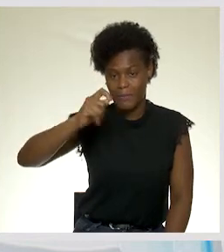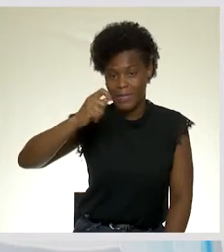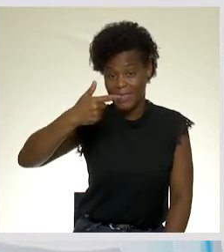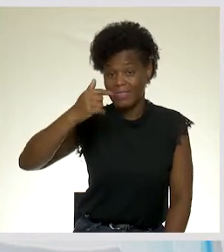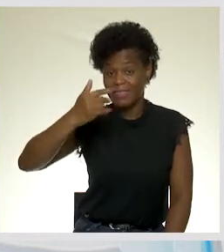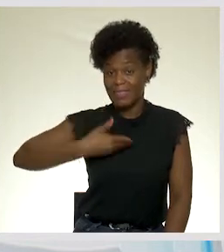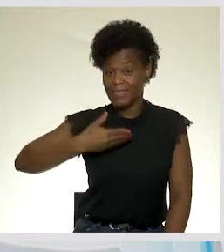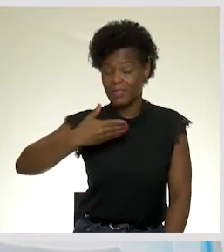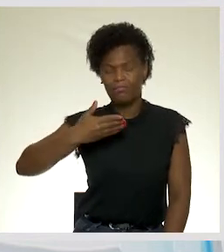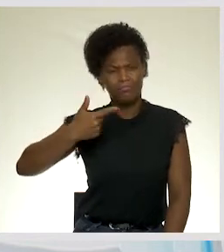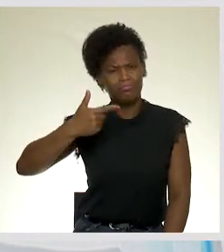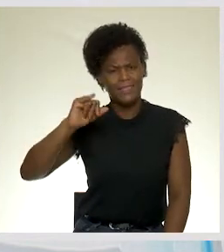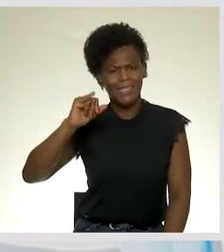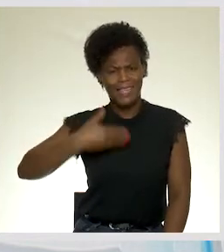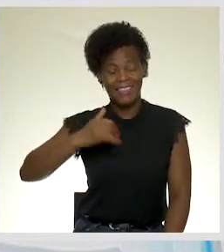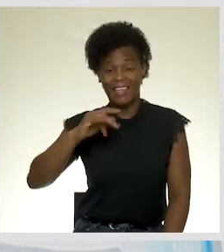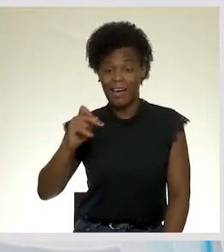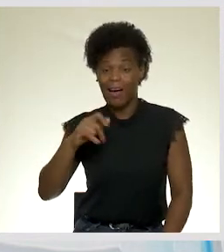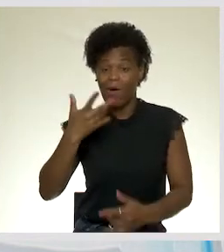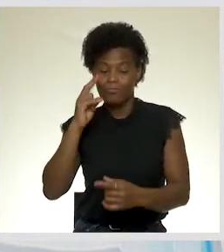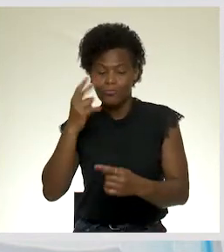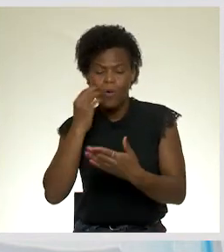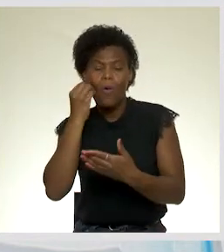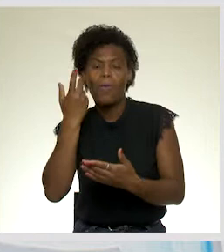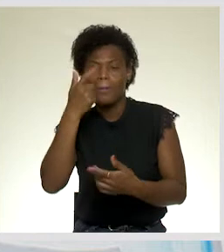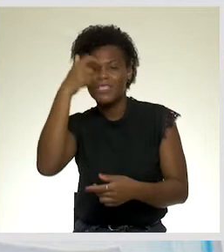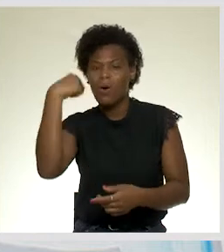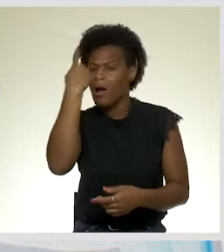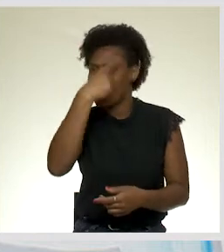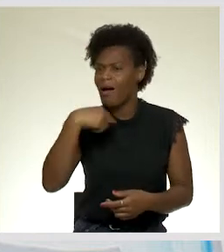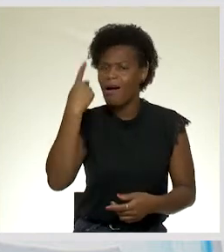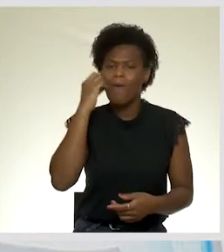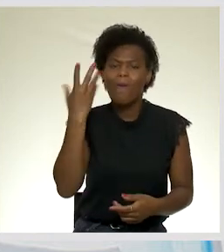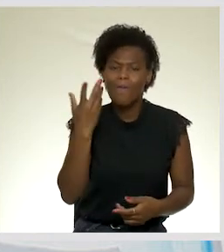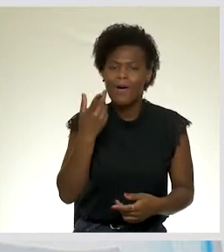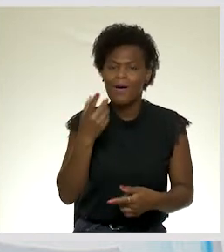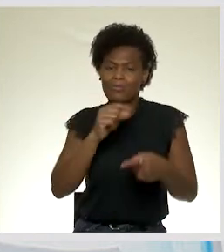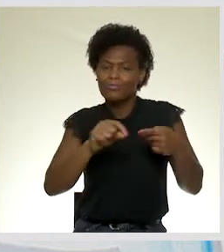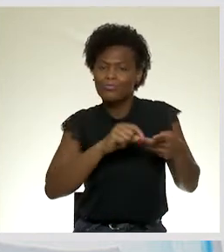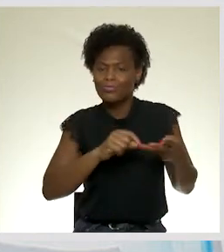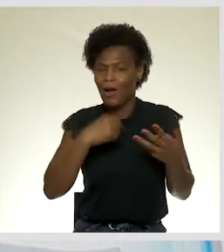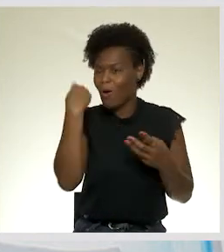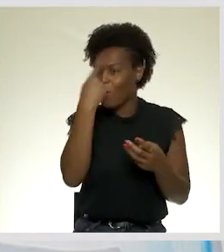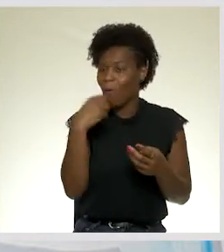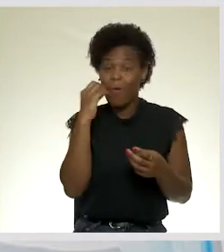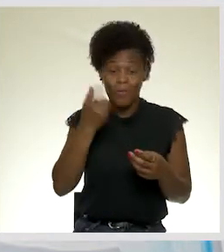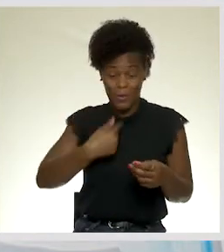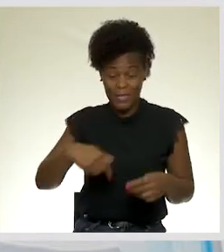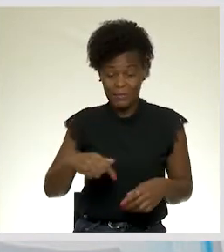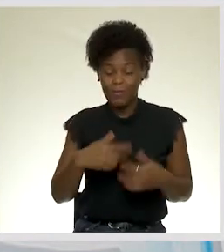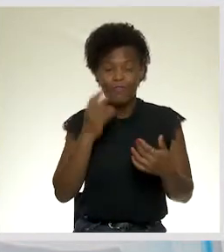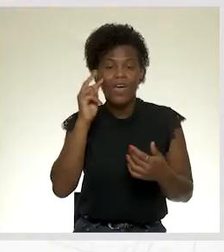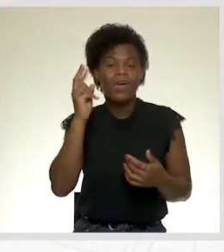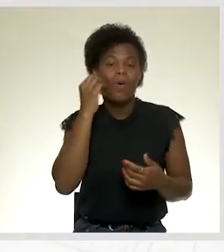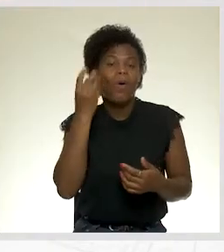manifestar em características nos indivíduos, ou seja, características que nós manifestamos. Agora, vamos ver o modo de